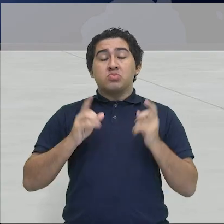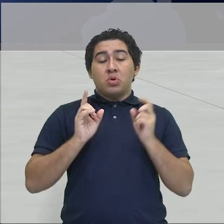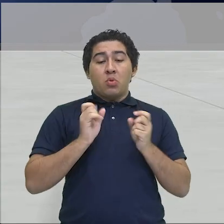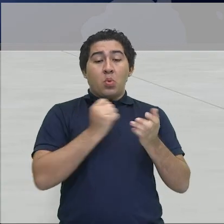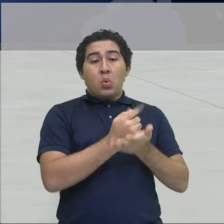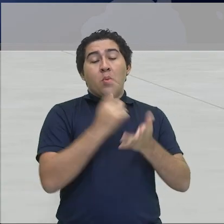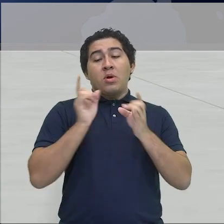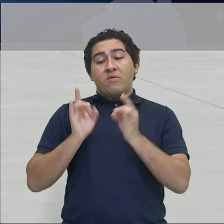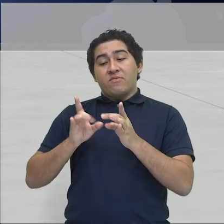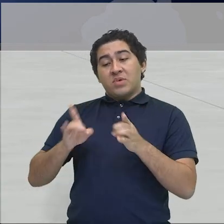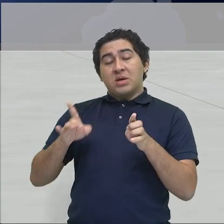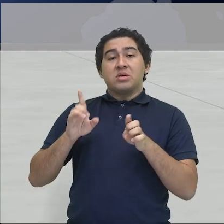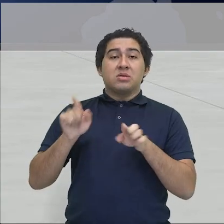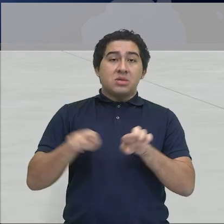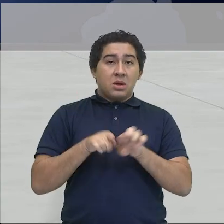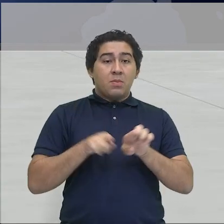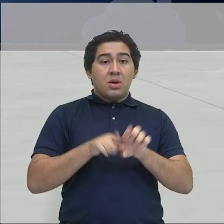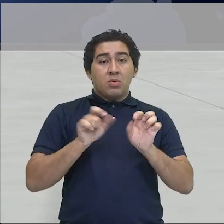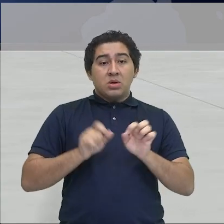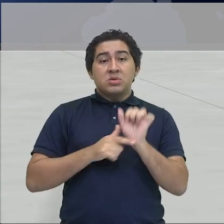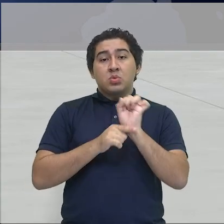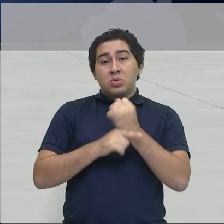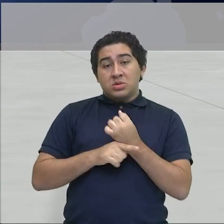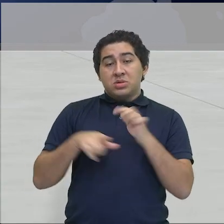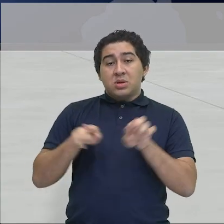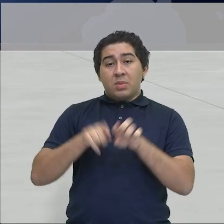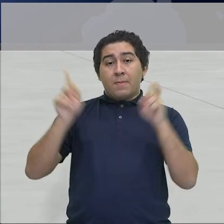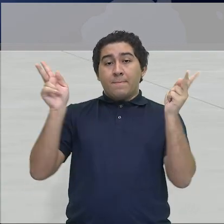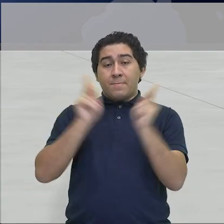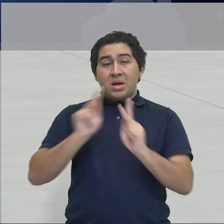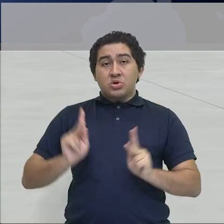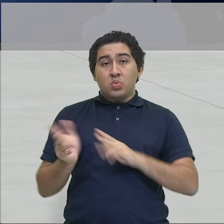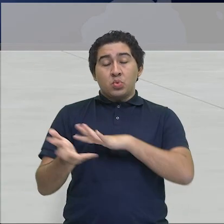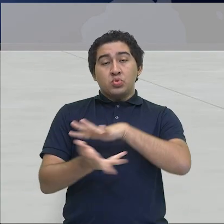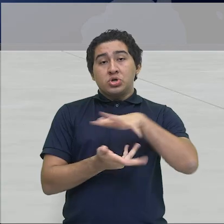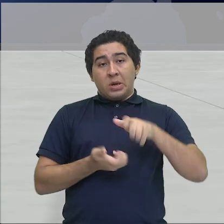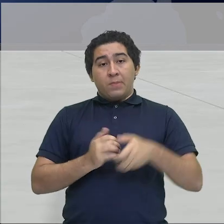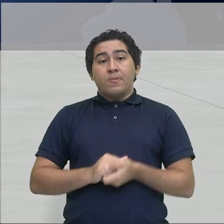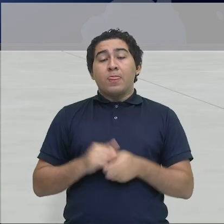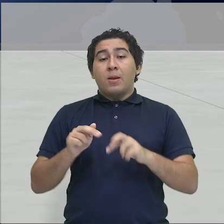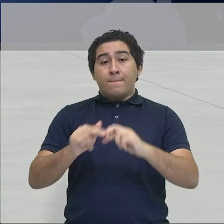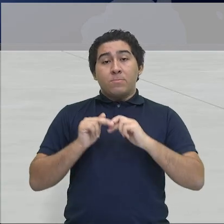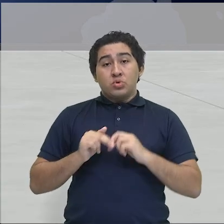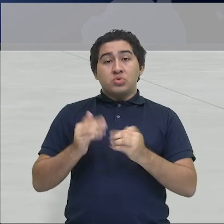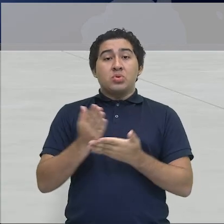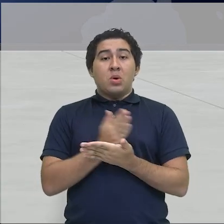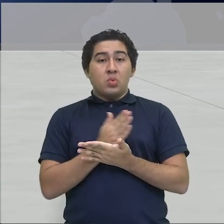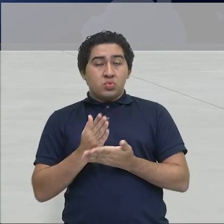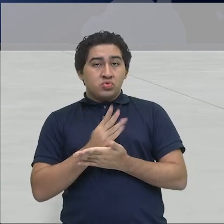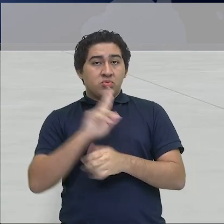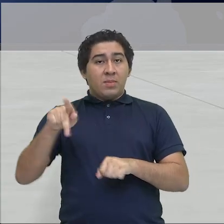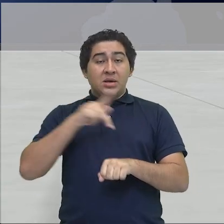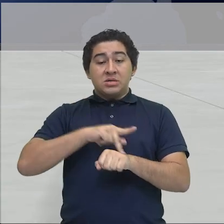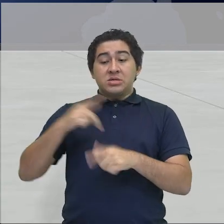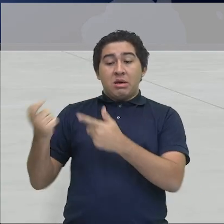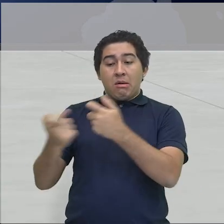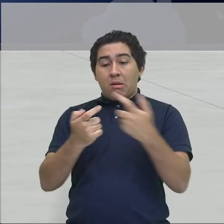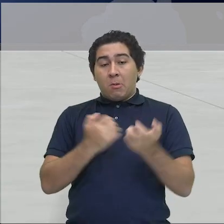ambiente, segurança e paz mundial. É por isso que quando alguns países entram em